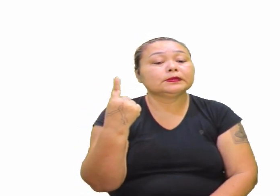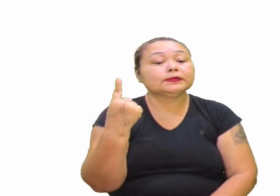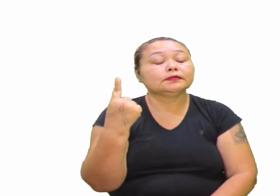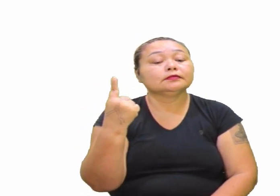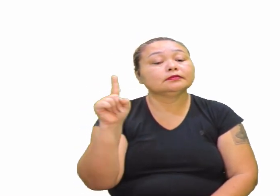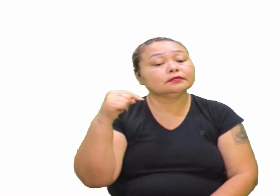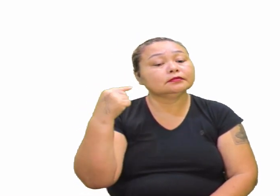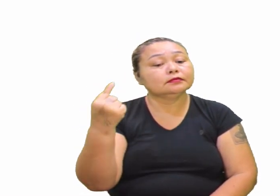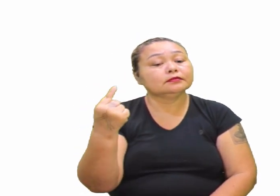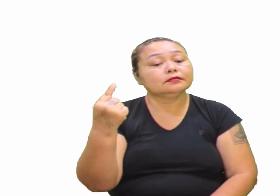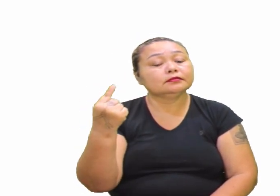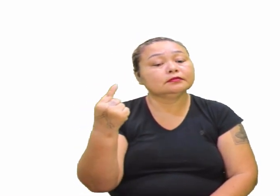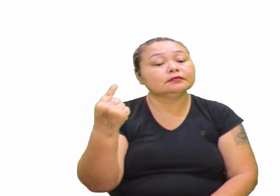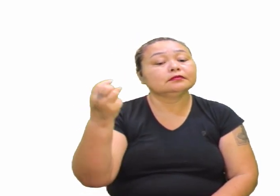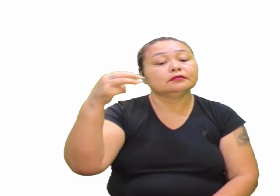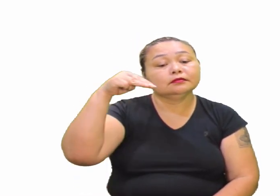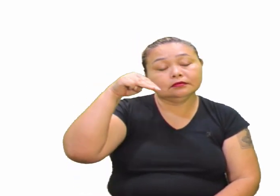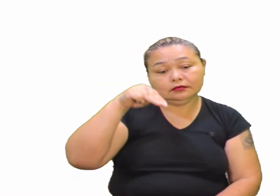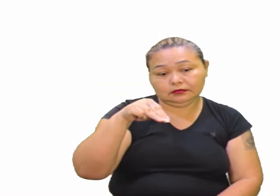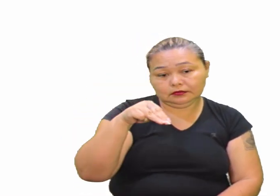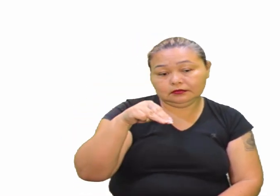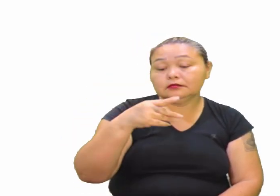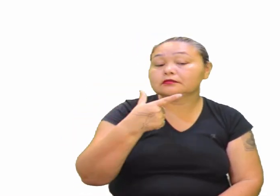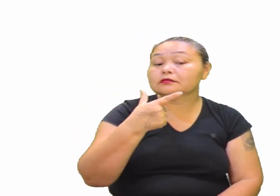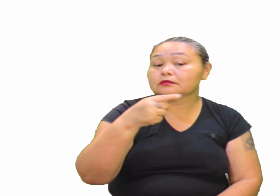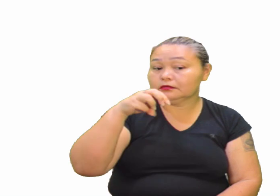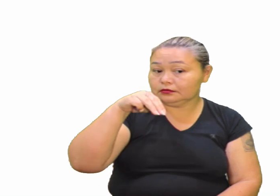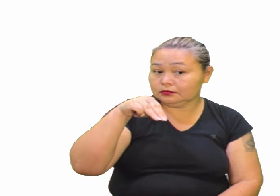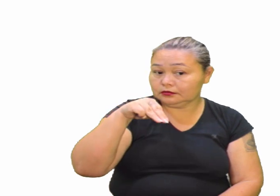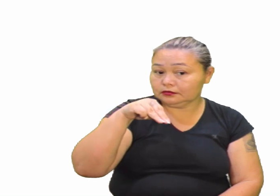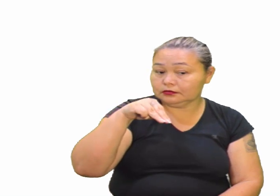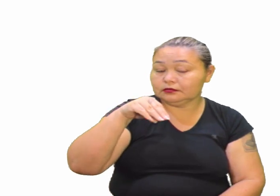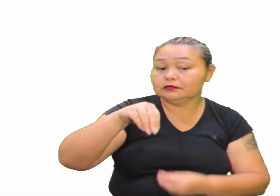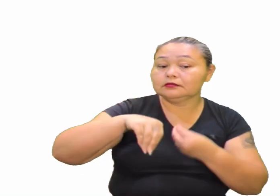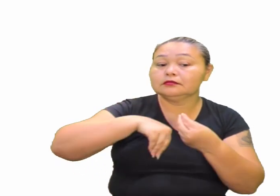Aí depois eu tenho um outro hétero